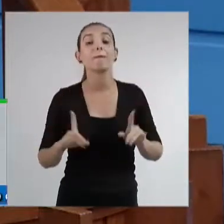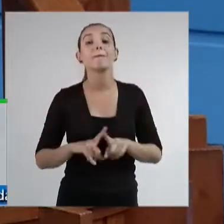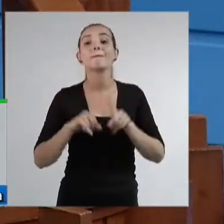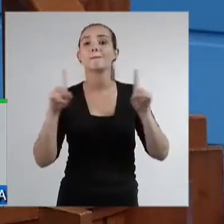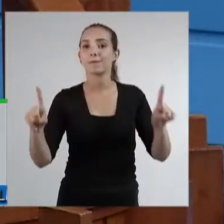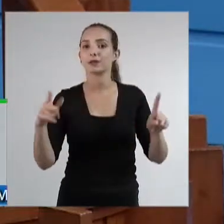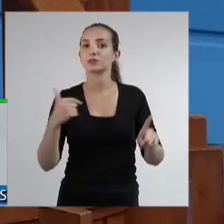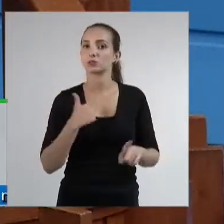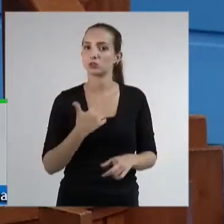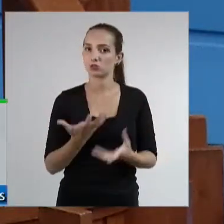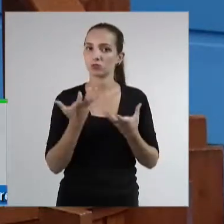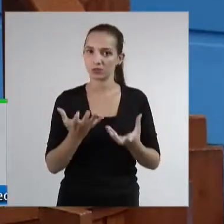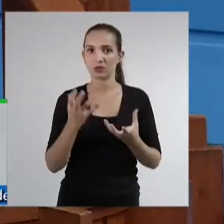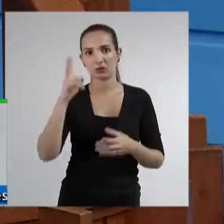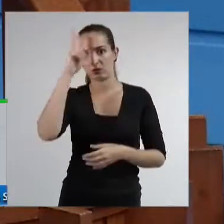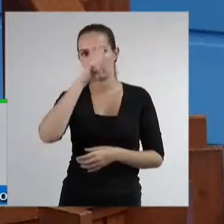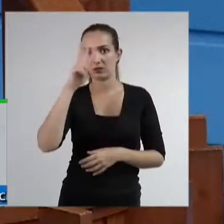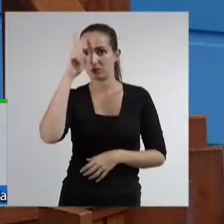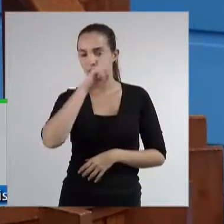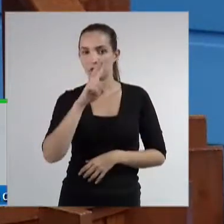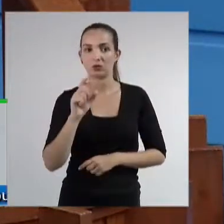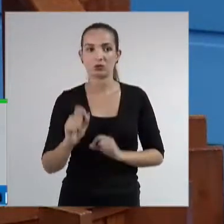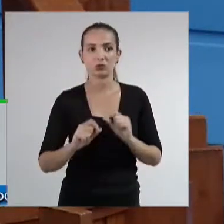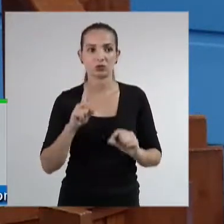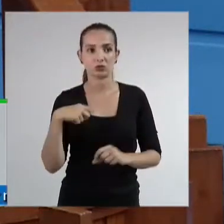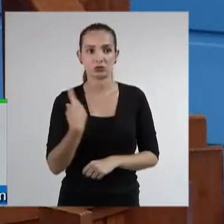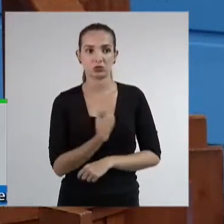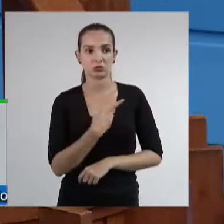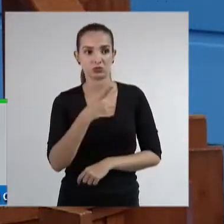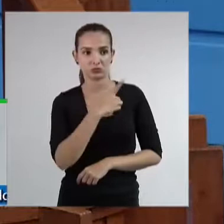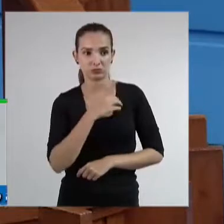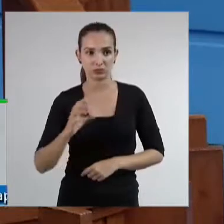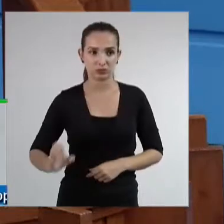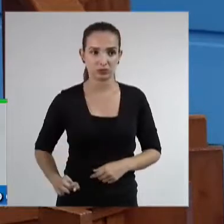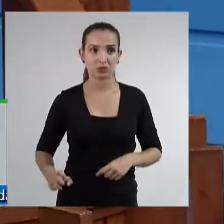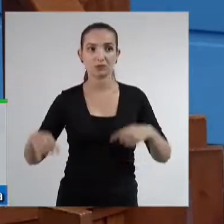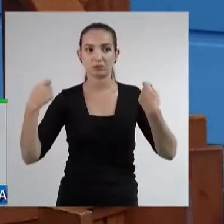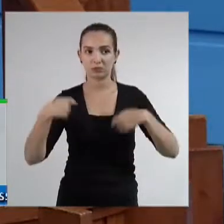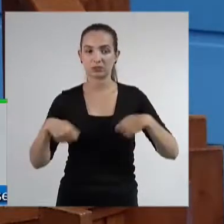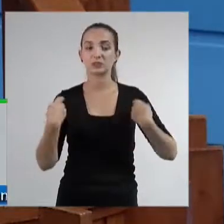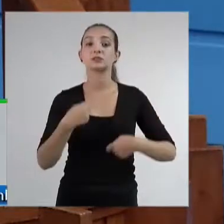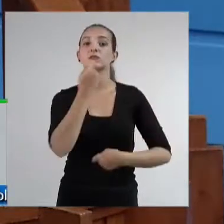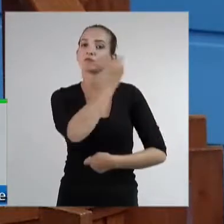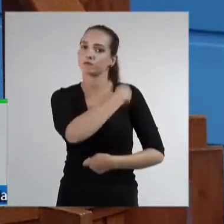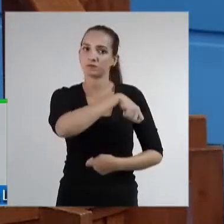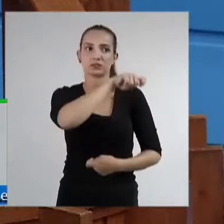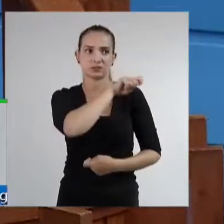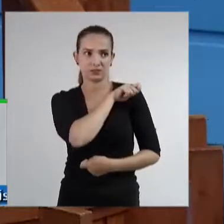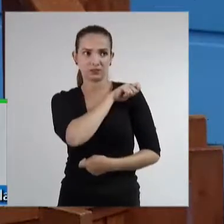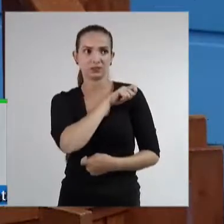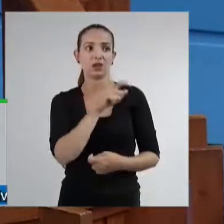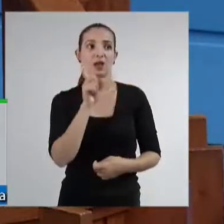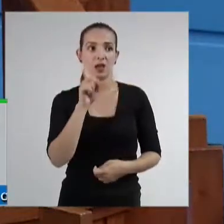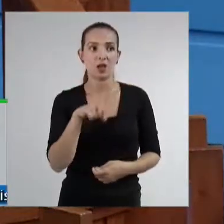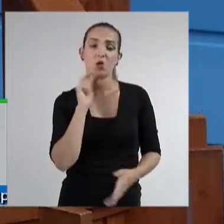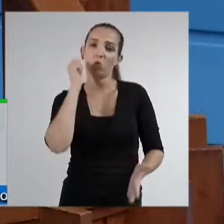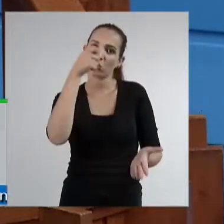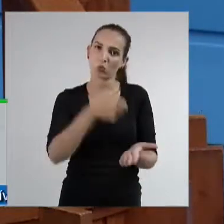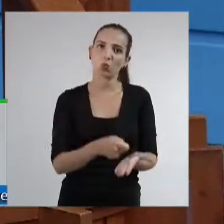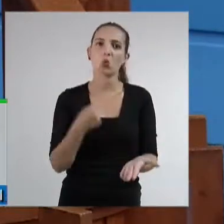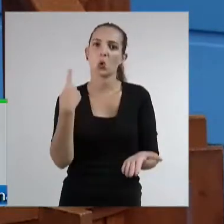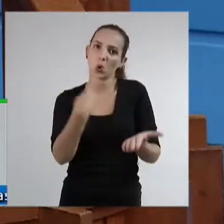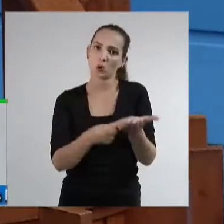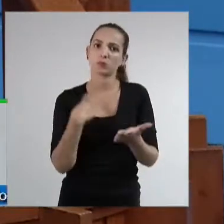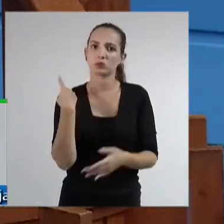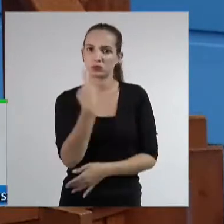apenas lembrando que nós, deputados estaduais, temos o dever de fiscalizar. Nós temos esta obrigação.